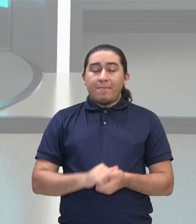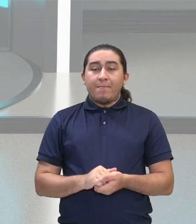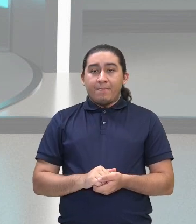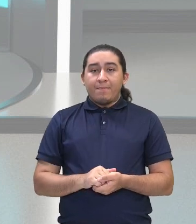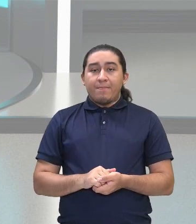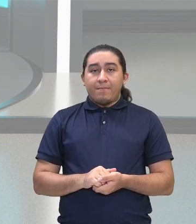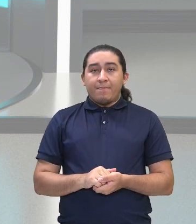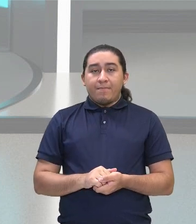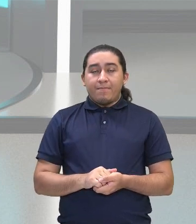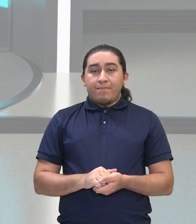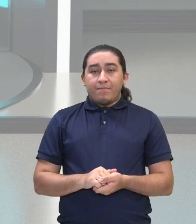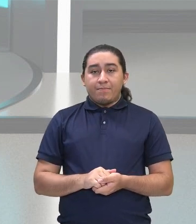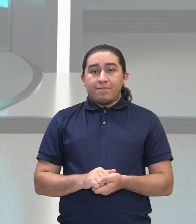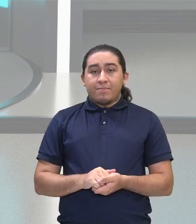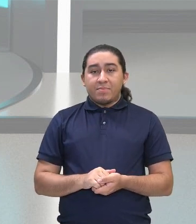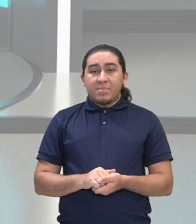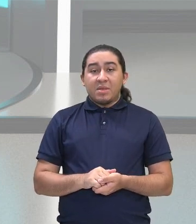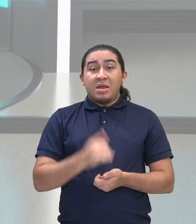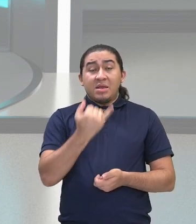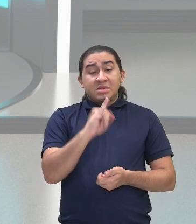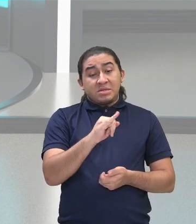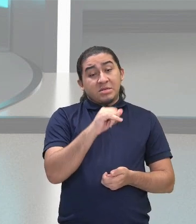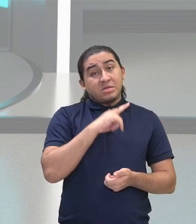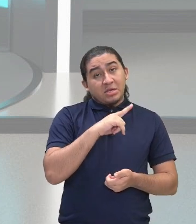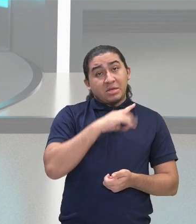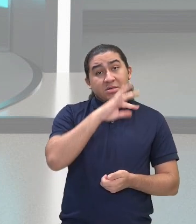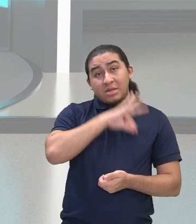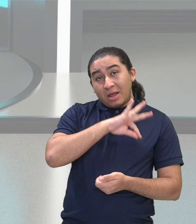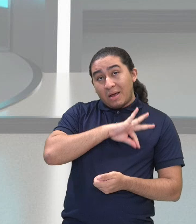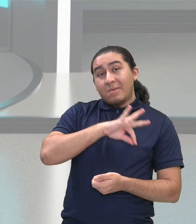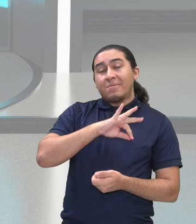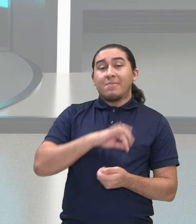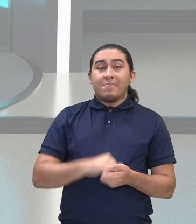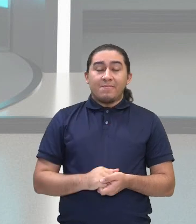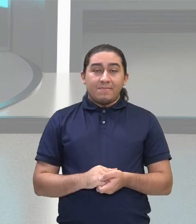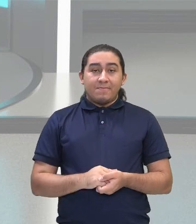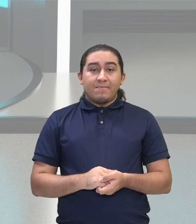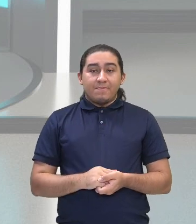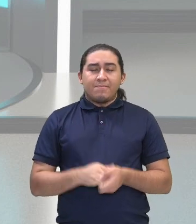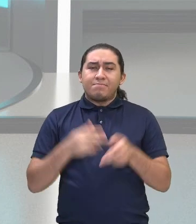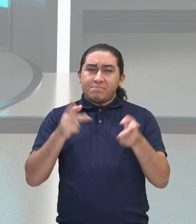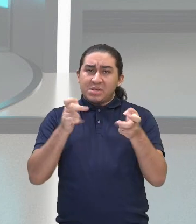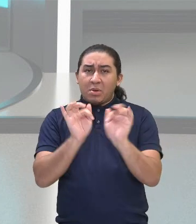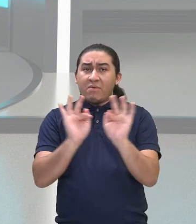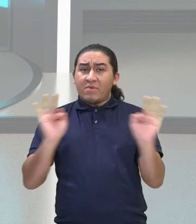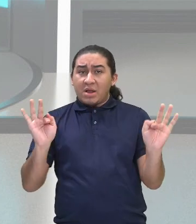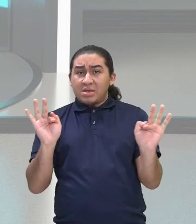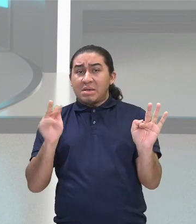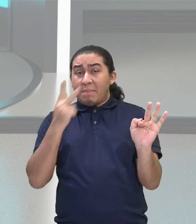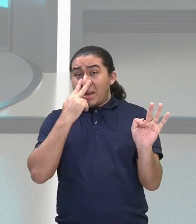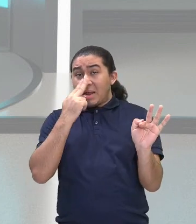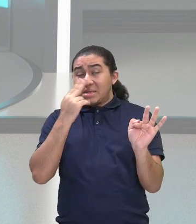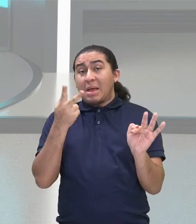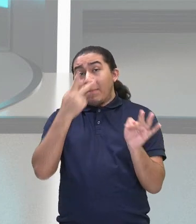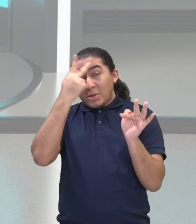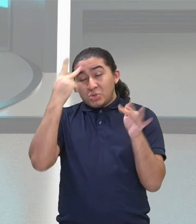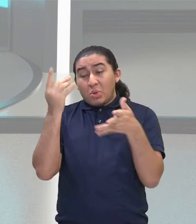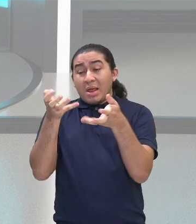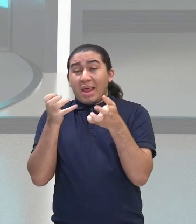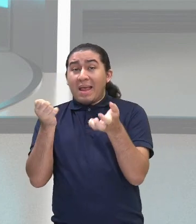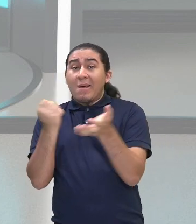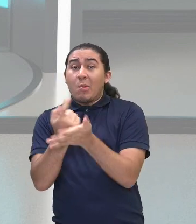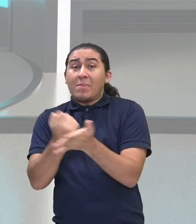aquela blusa se eu tivesse recebido meu pagamento. Vocês perceberam? Então, alguma